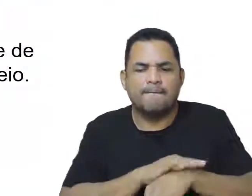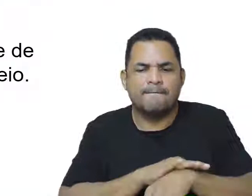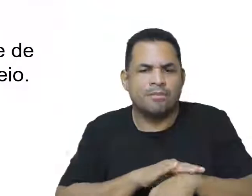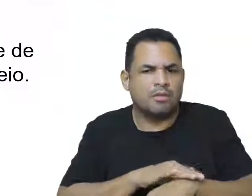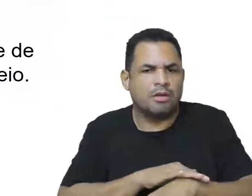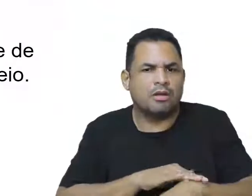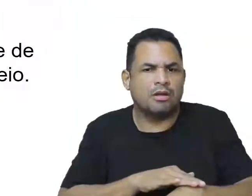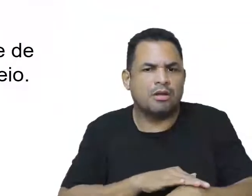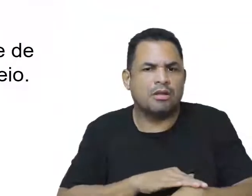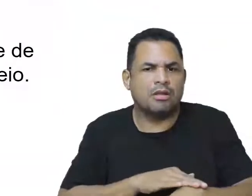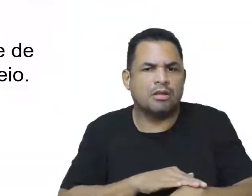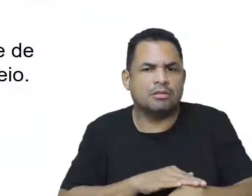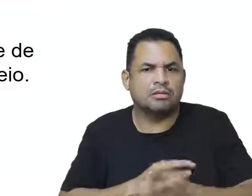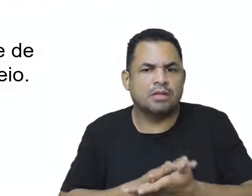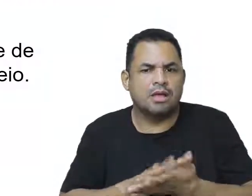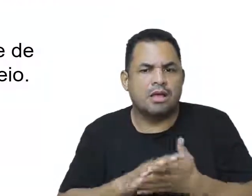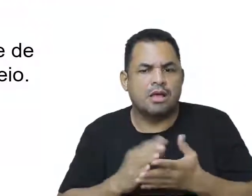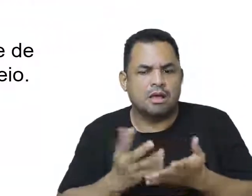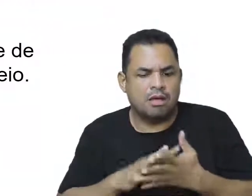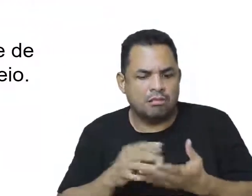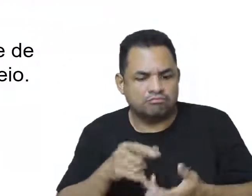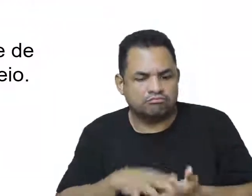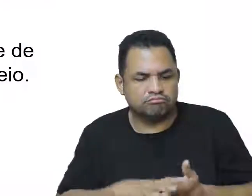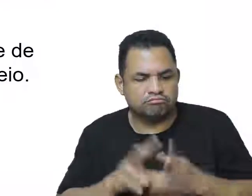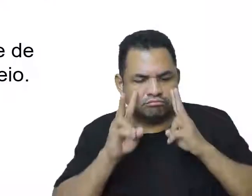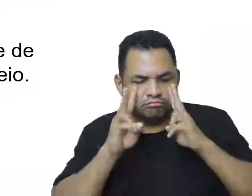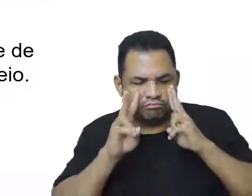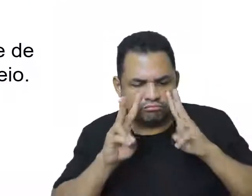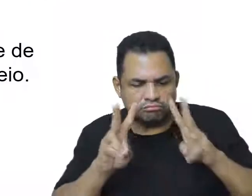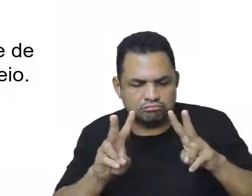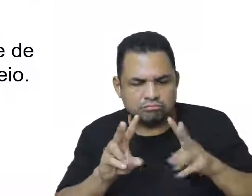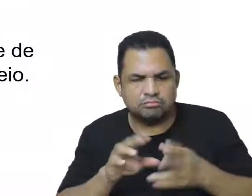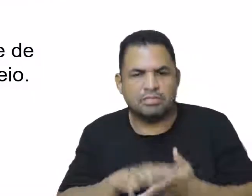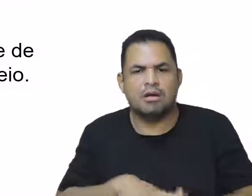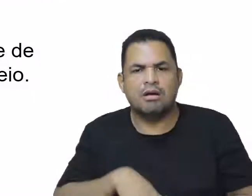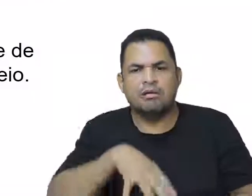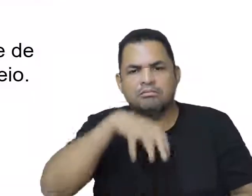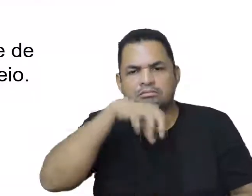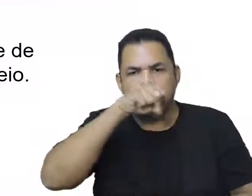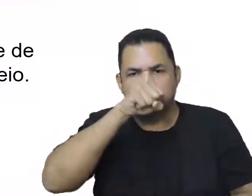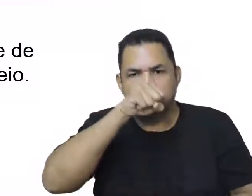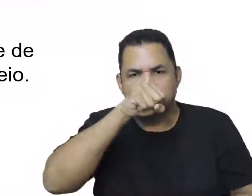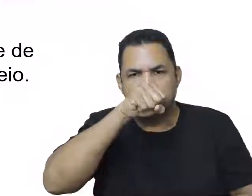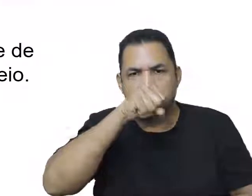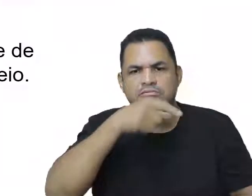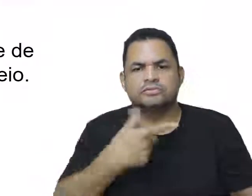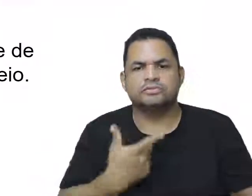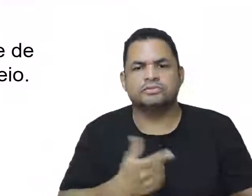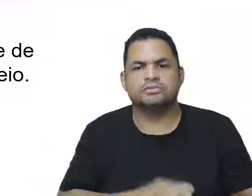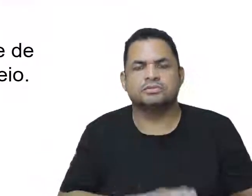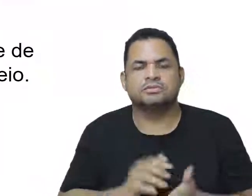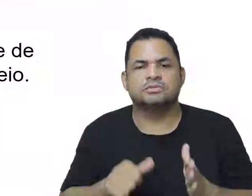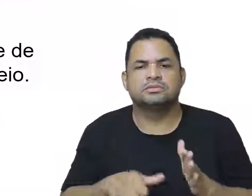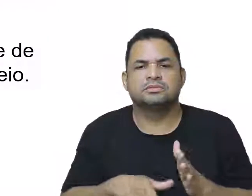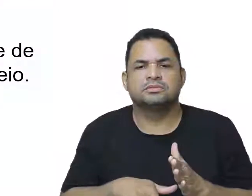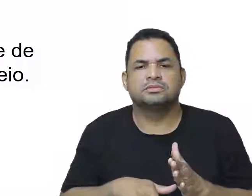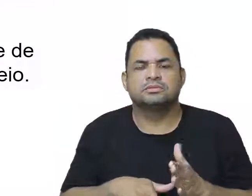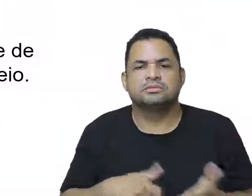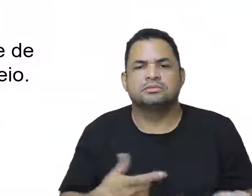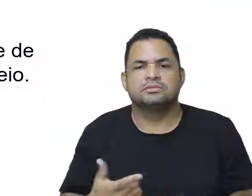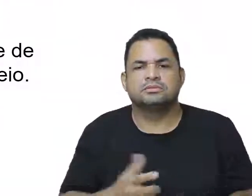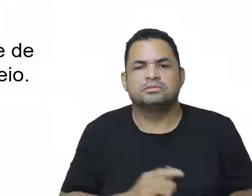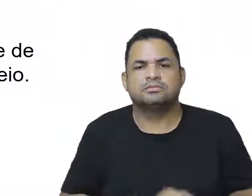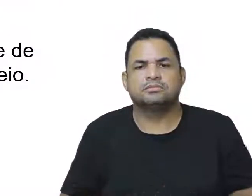pessoal. Além da visão, do olfato, a pele é um dos primeiros órgãos, ou, se não for o primeiro,